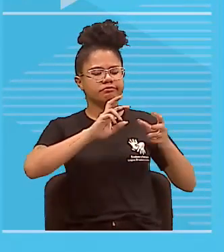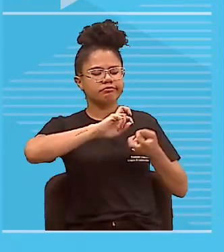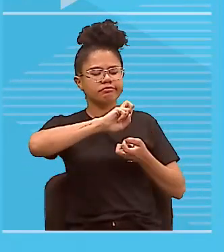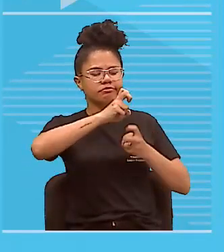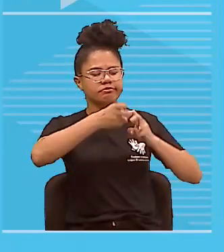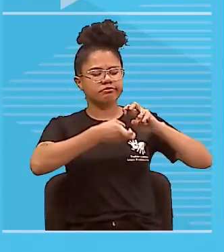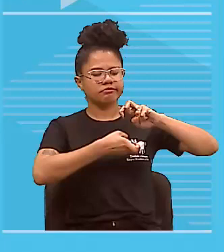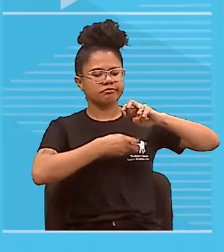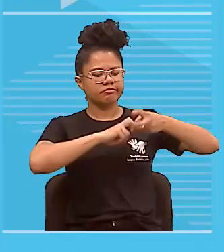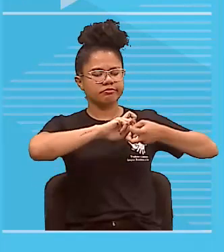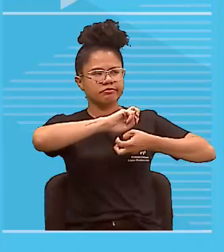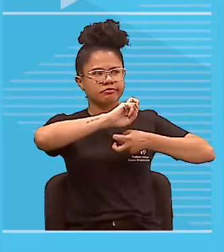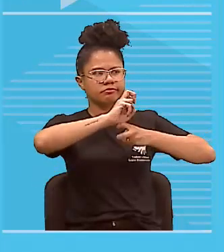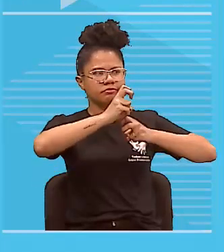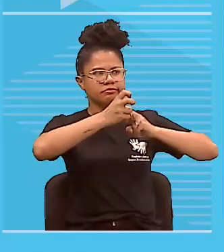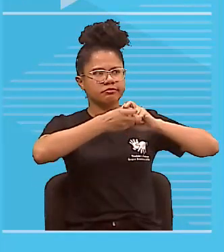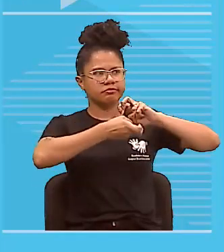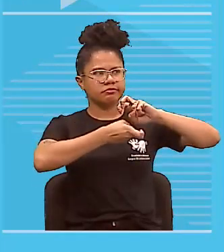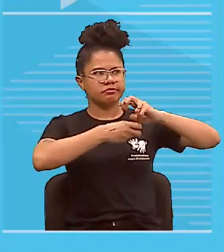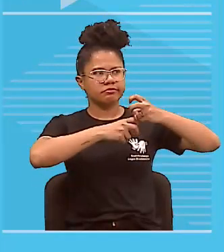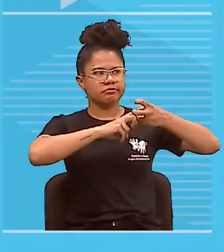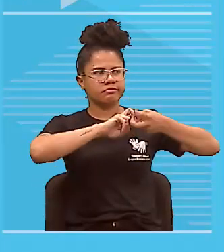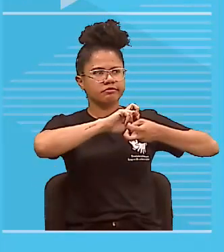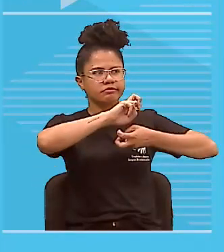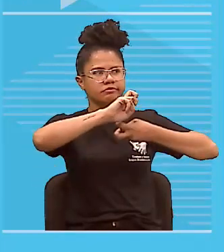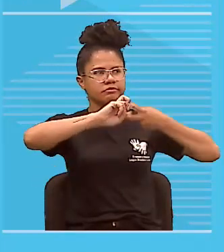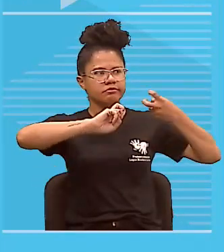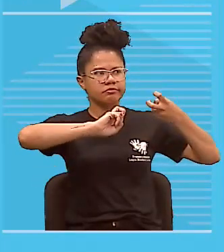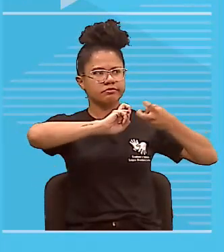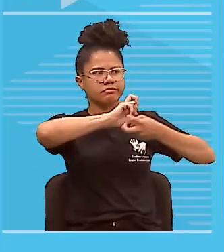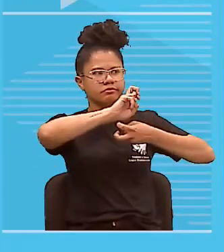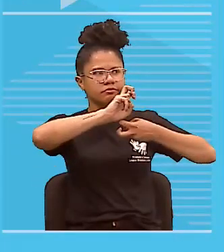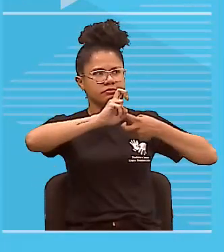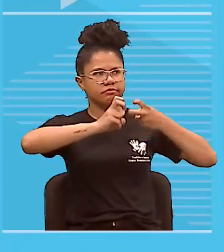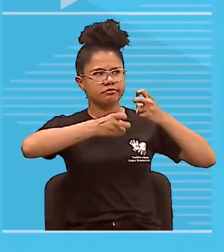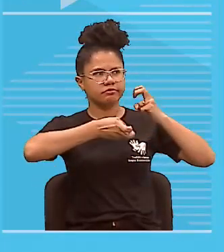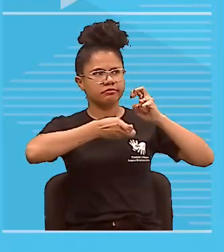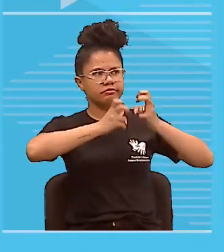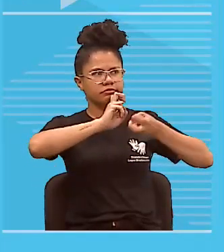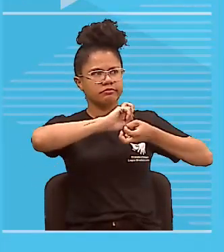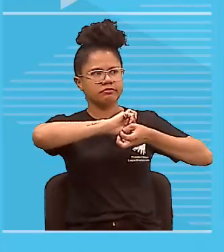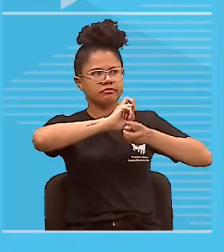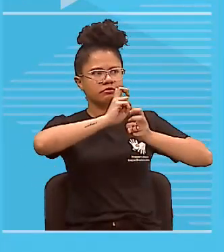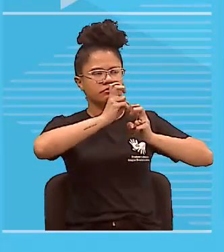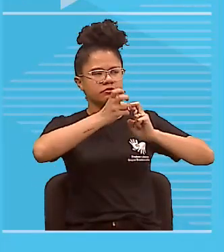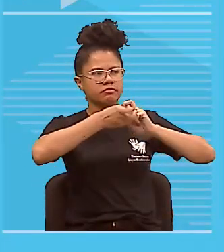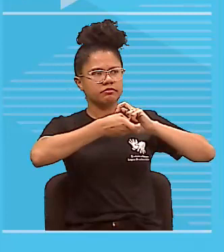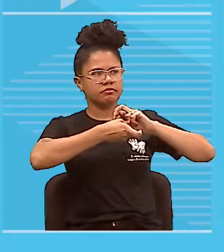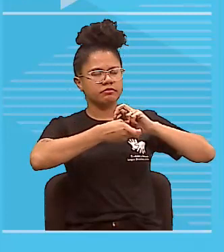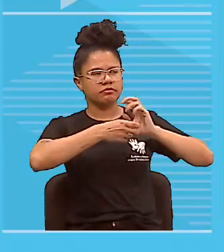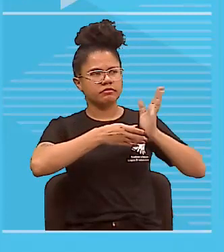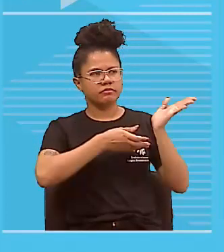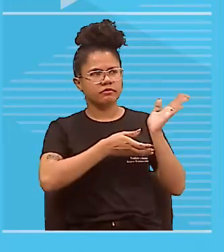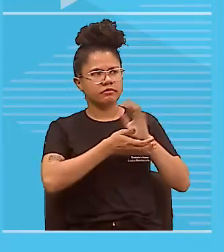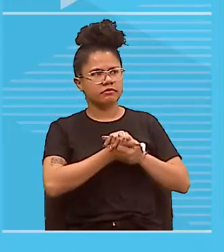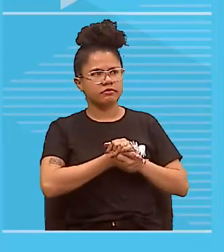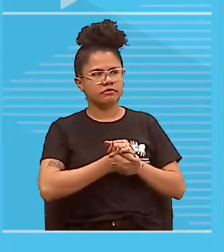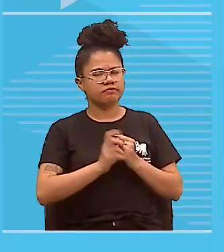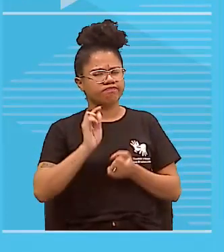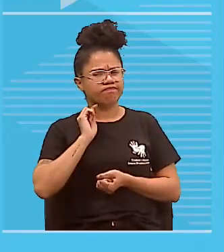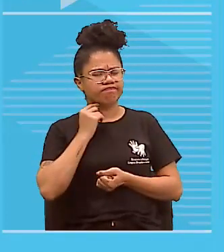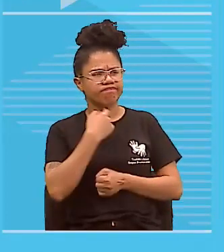né? Em amarelo são pontos onde há um pouquinho mais, né, de poluição atmosférica, e aqui no período